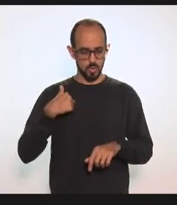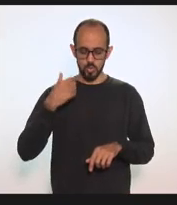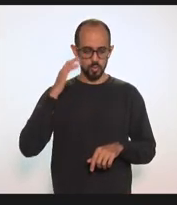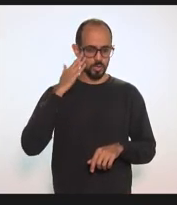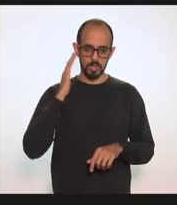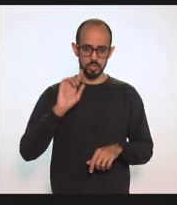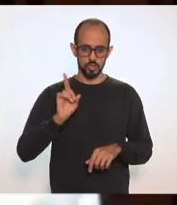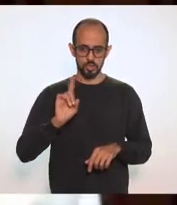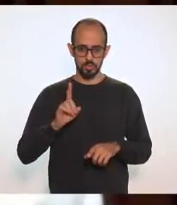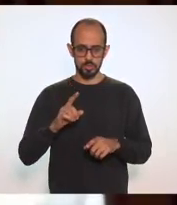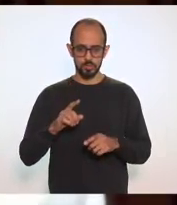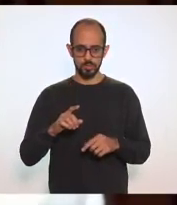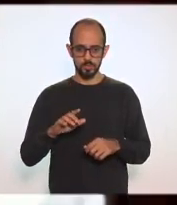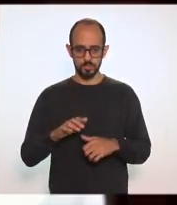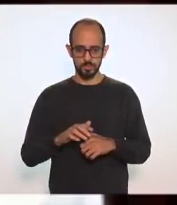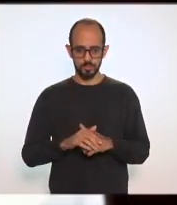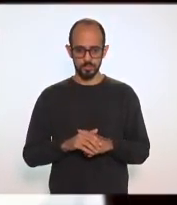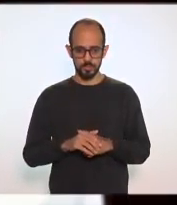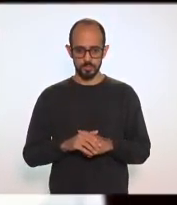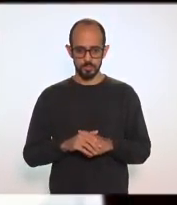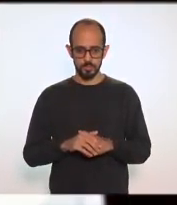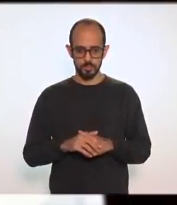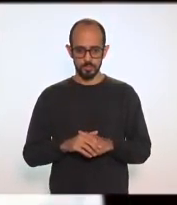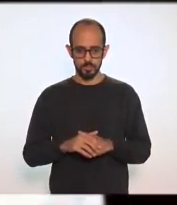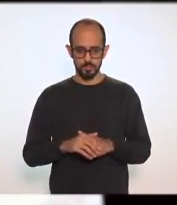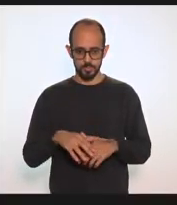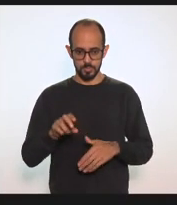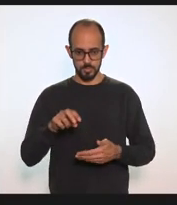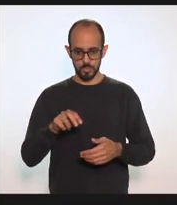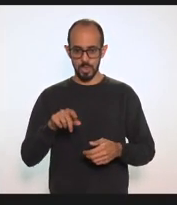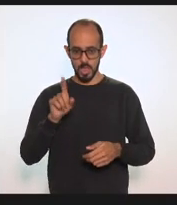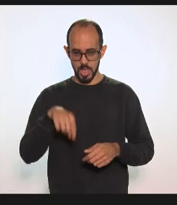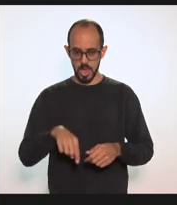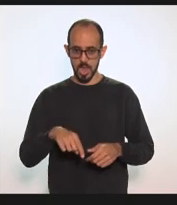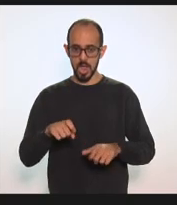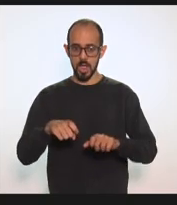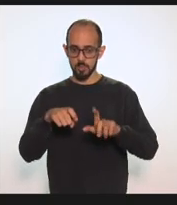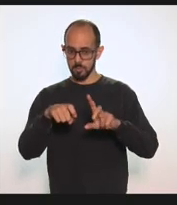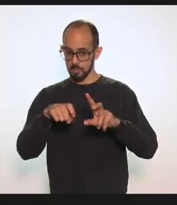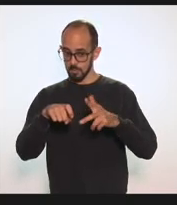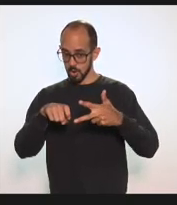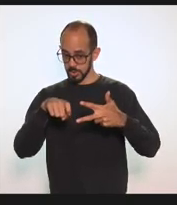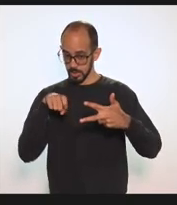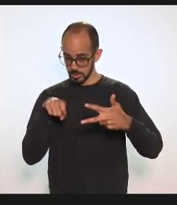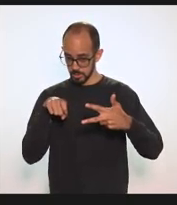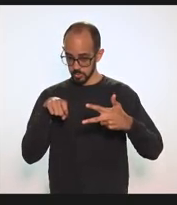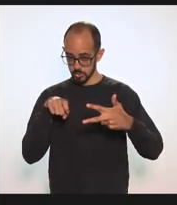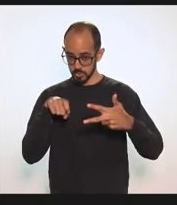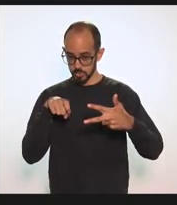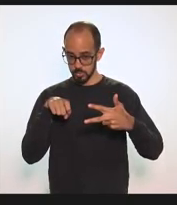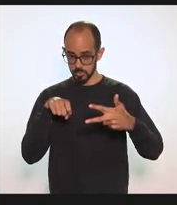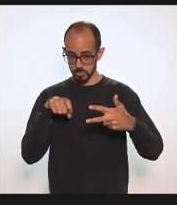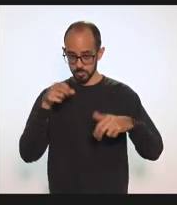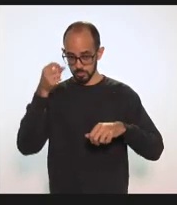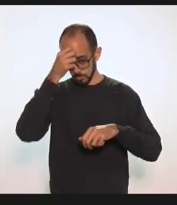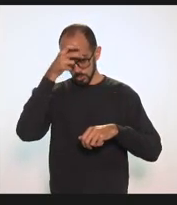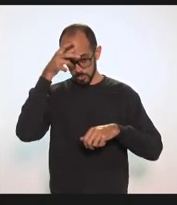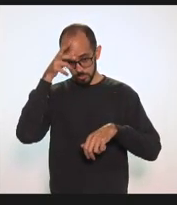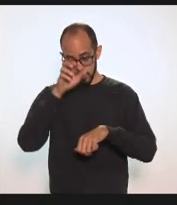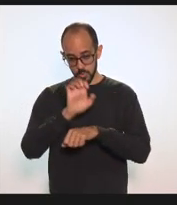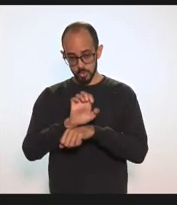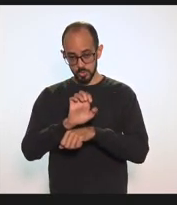nós. Ontem Lê o artigo 4º. Vou ler. Caberá ao Poder Executivo Estadual e Municipal. Não tinha nada do Estado disso. No